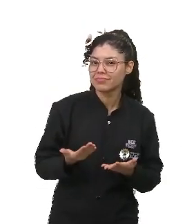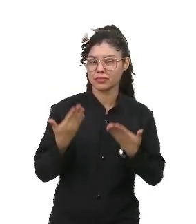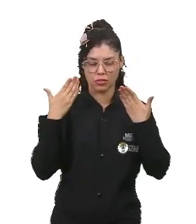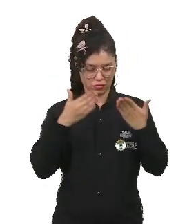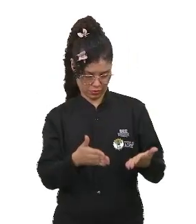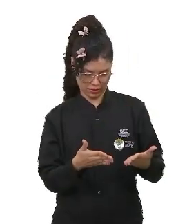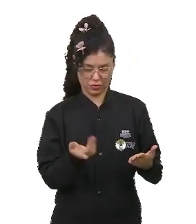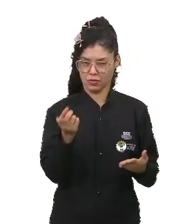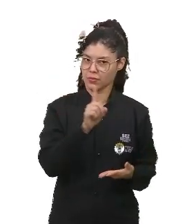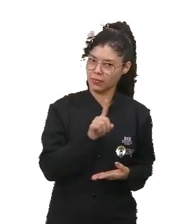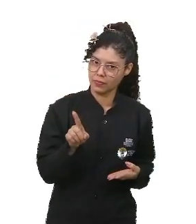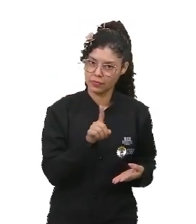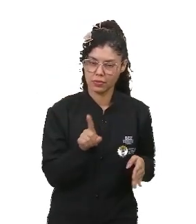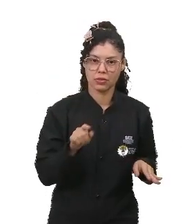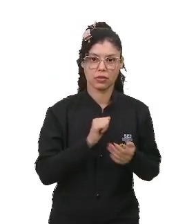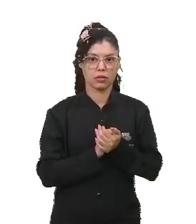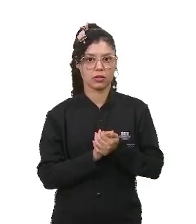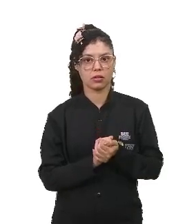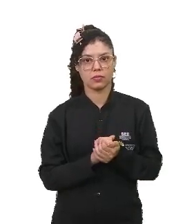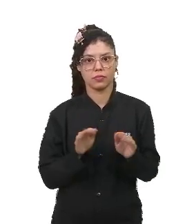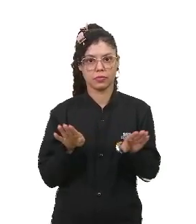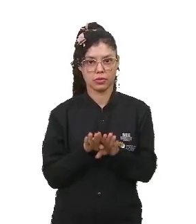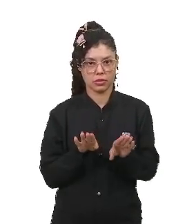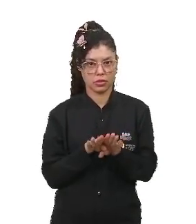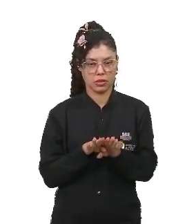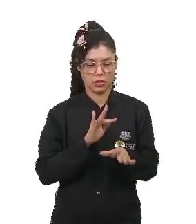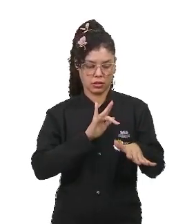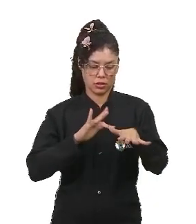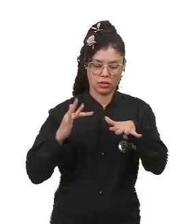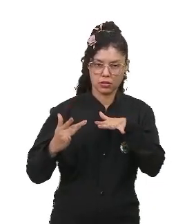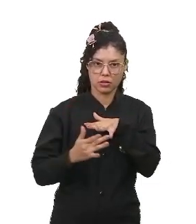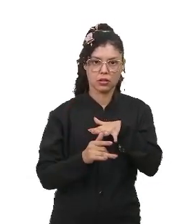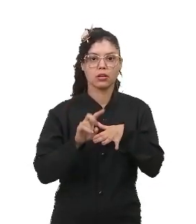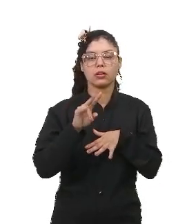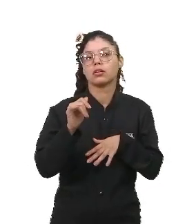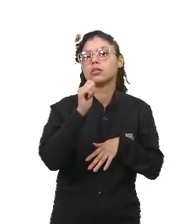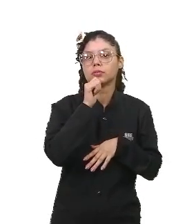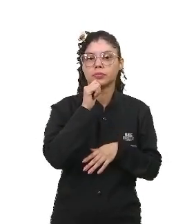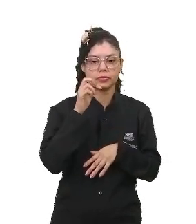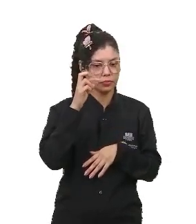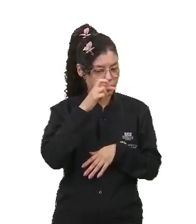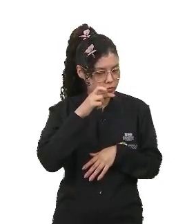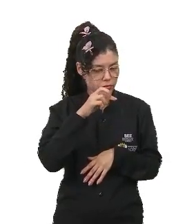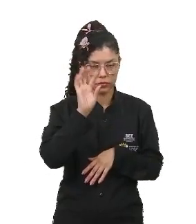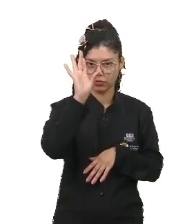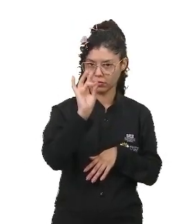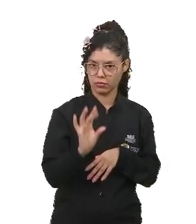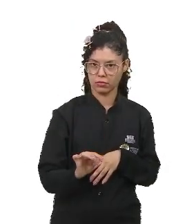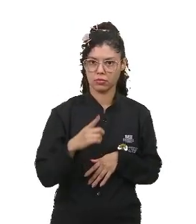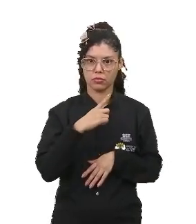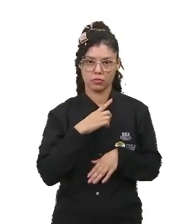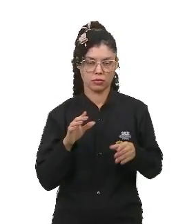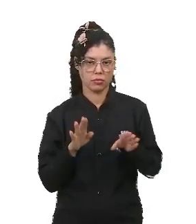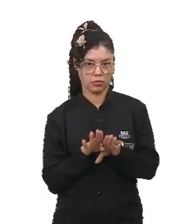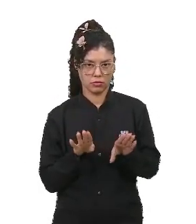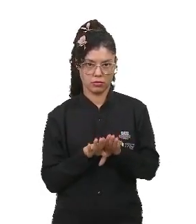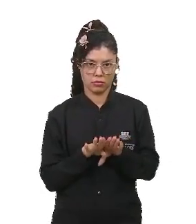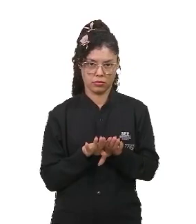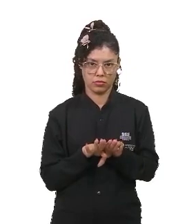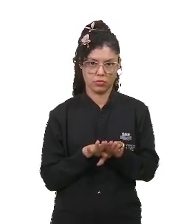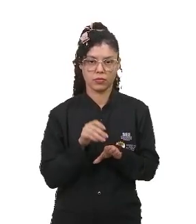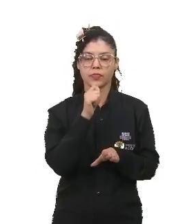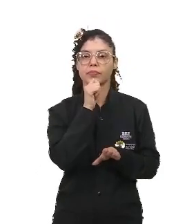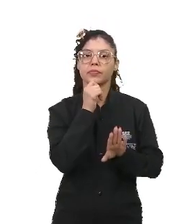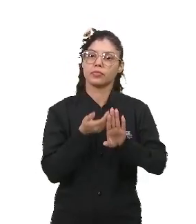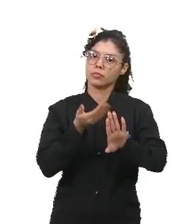não é necessariamente esse público das redes sociais, você vai ter que investir aí também. Além das redes sociais, você